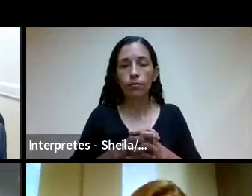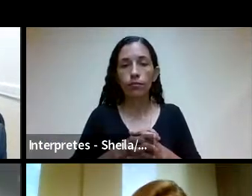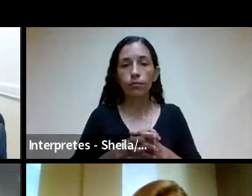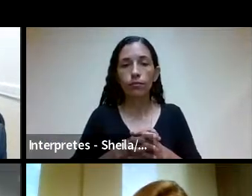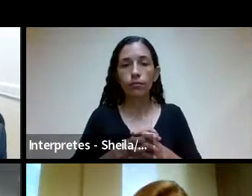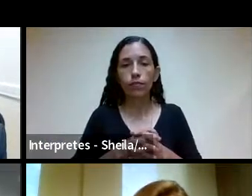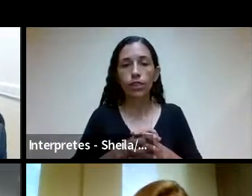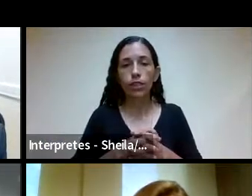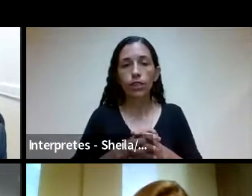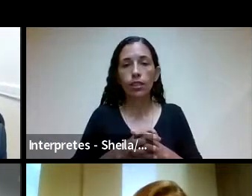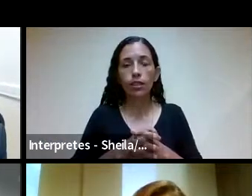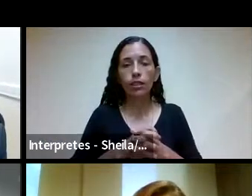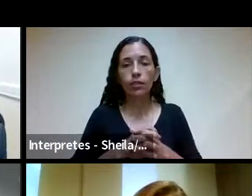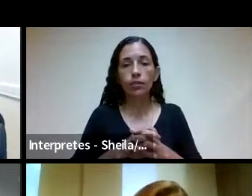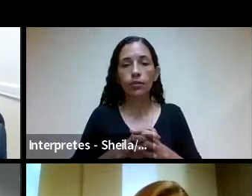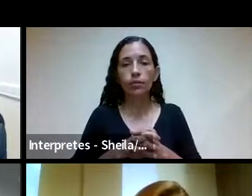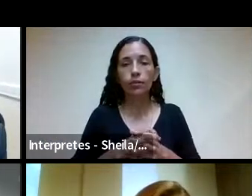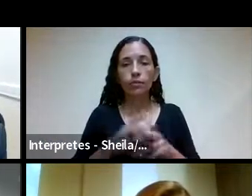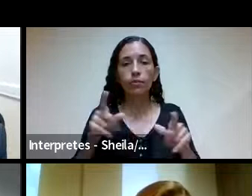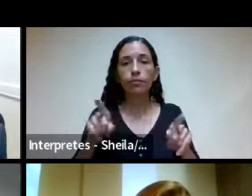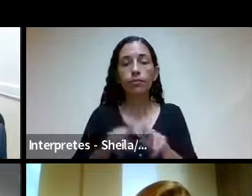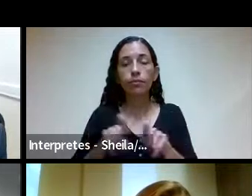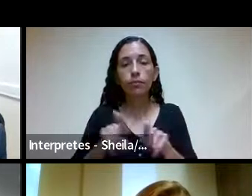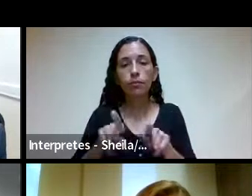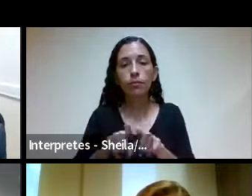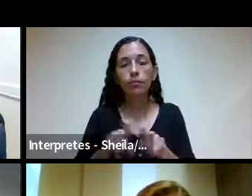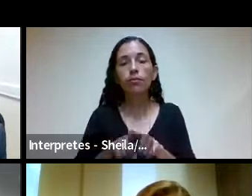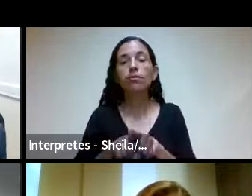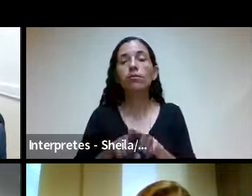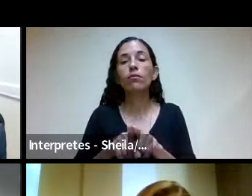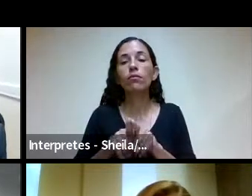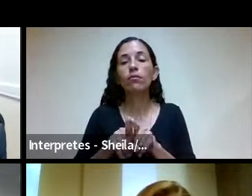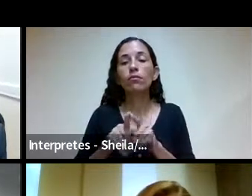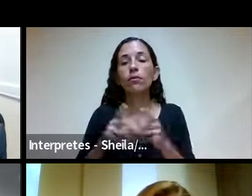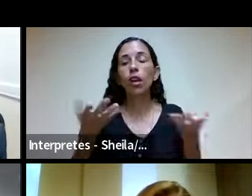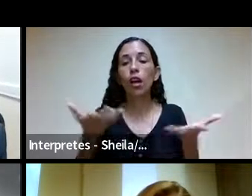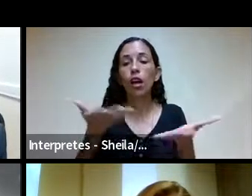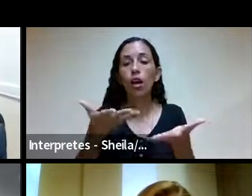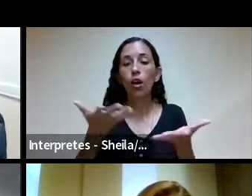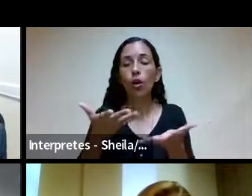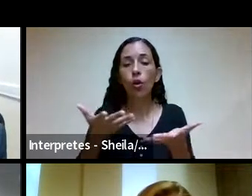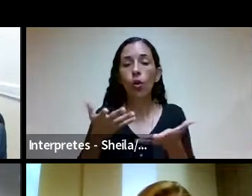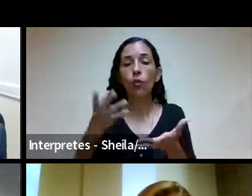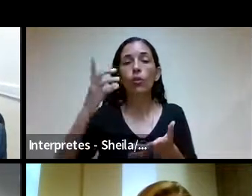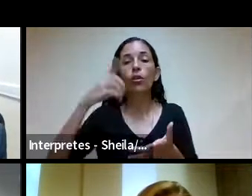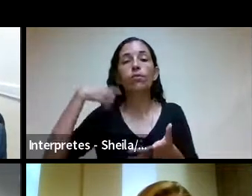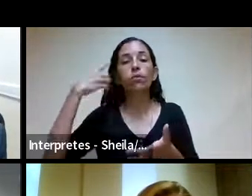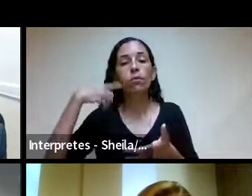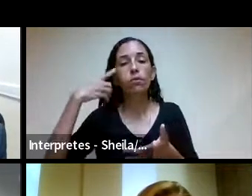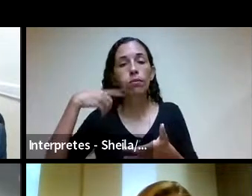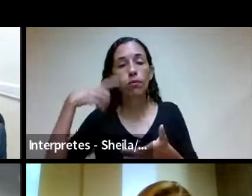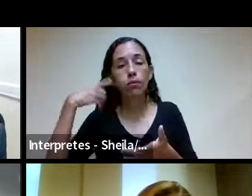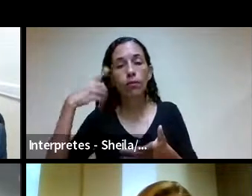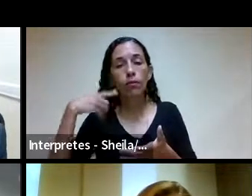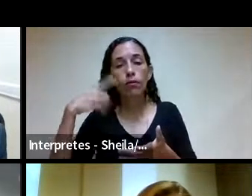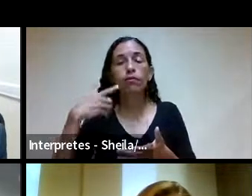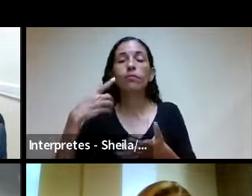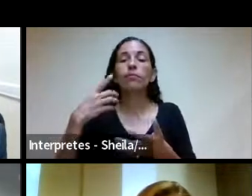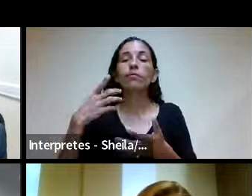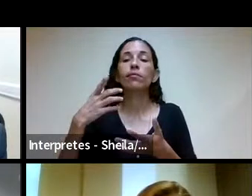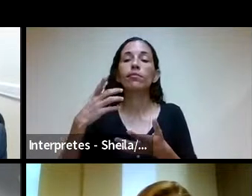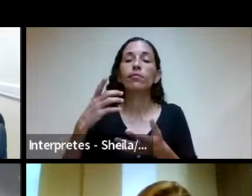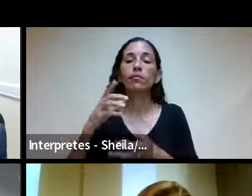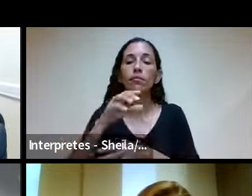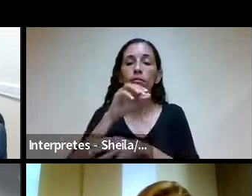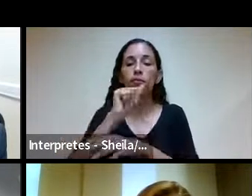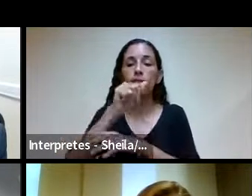Também por autorização do excelentíssimo senhor presidente, confere-se a parte recorrida, pelo mesmo prazo regimental, a oportunidade para